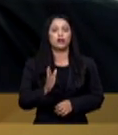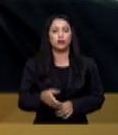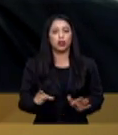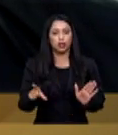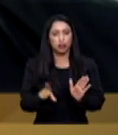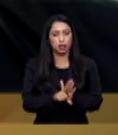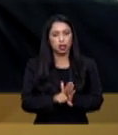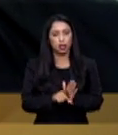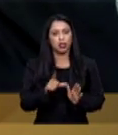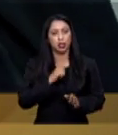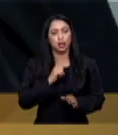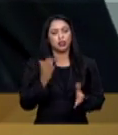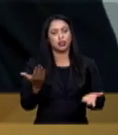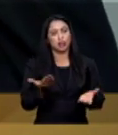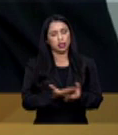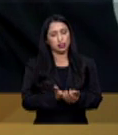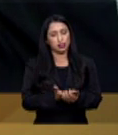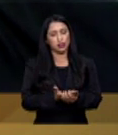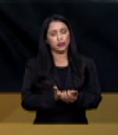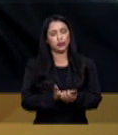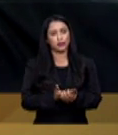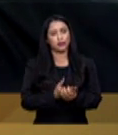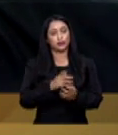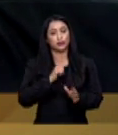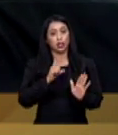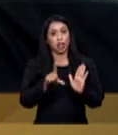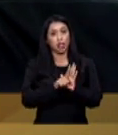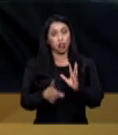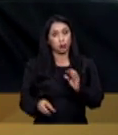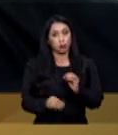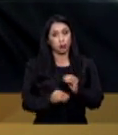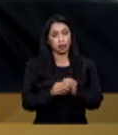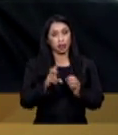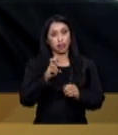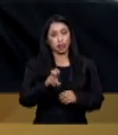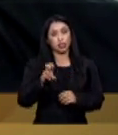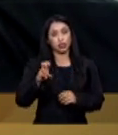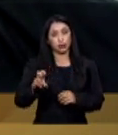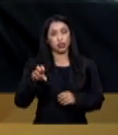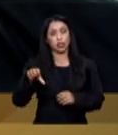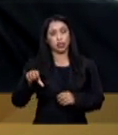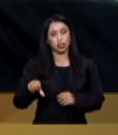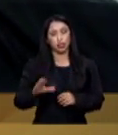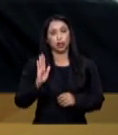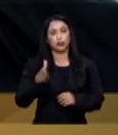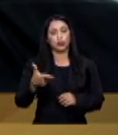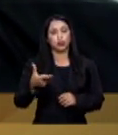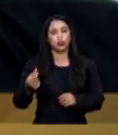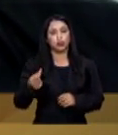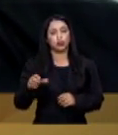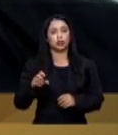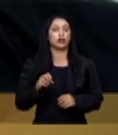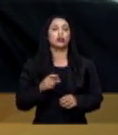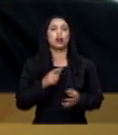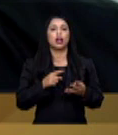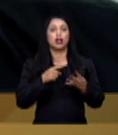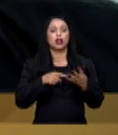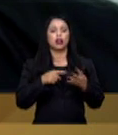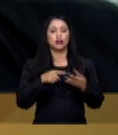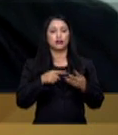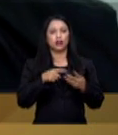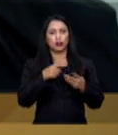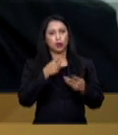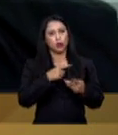nas presentes ação, lei complementar 559, de 30 de junho de 2010, lei complementar 772, de 4 de